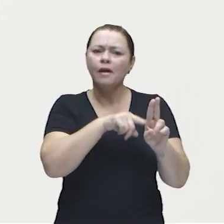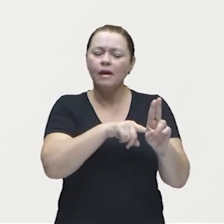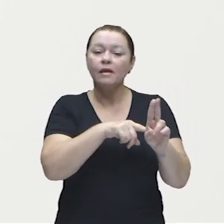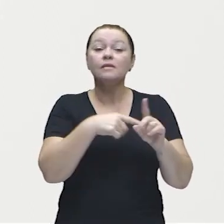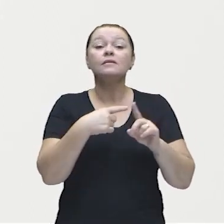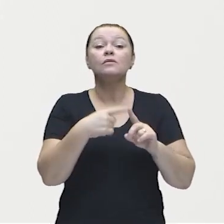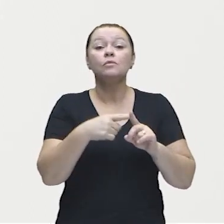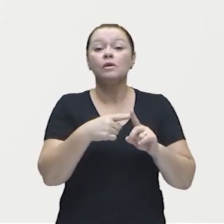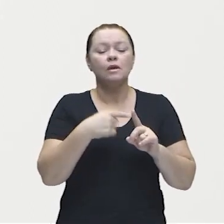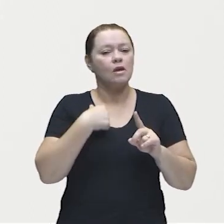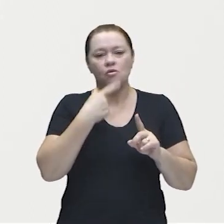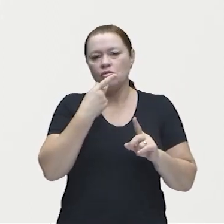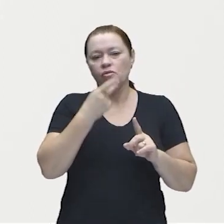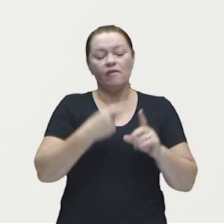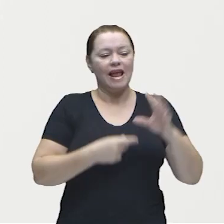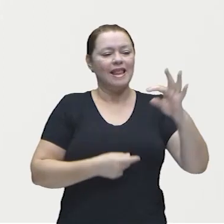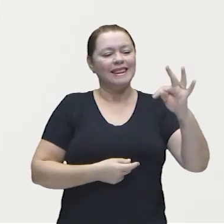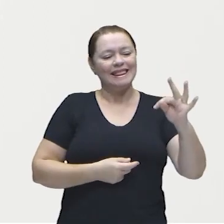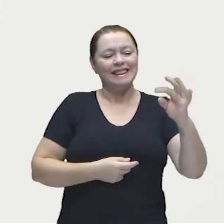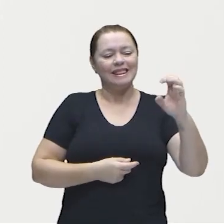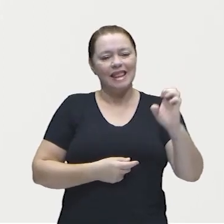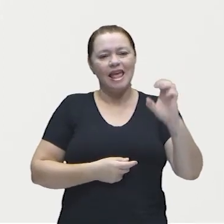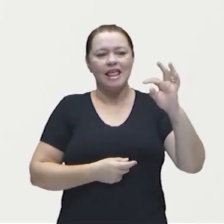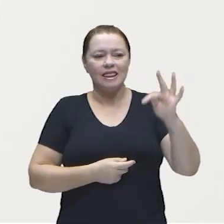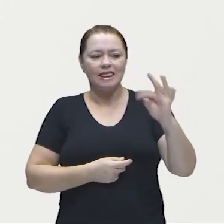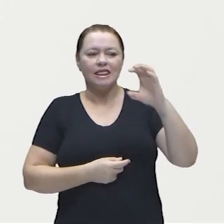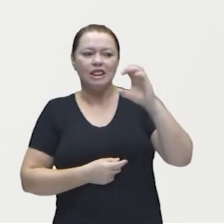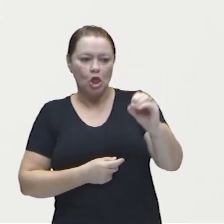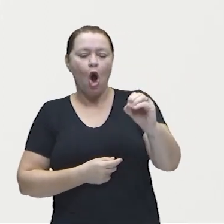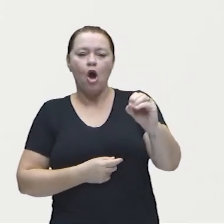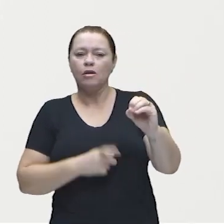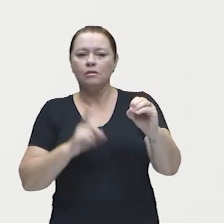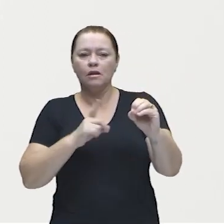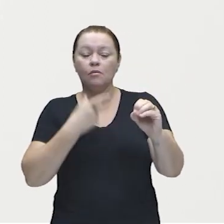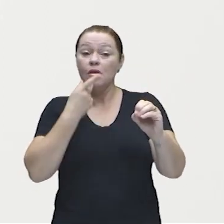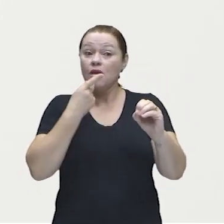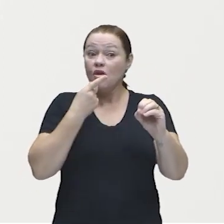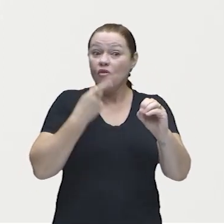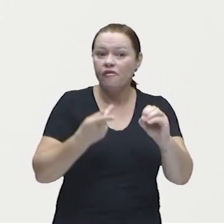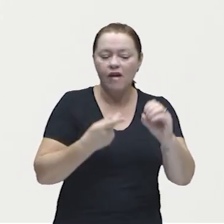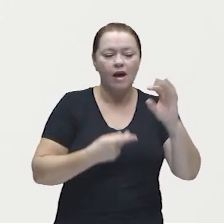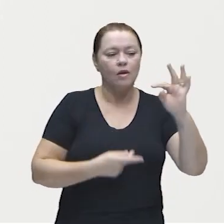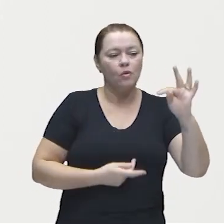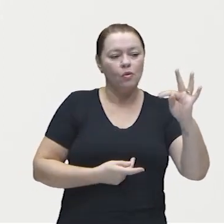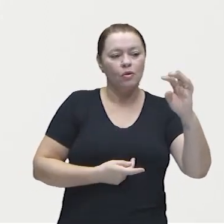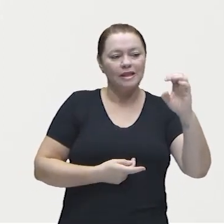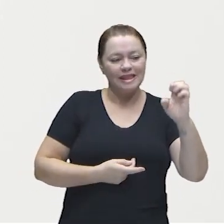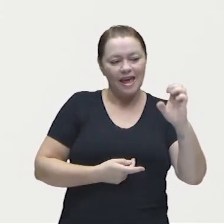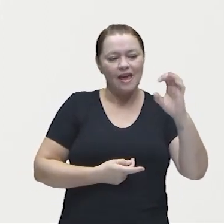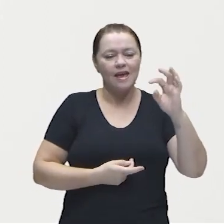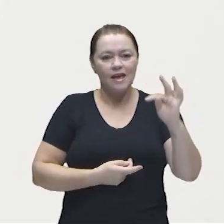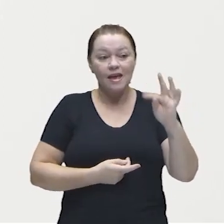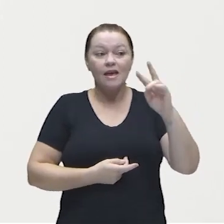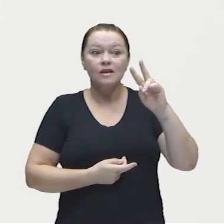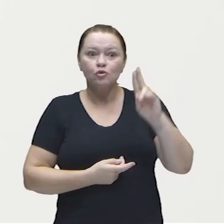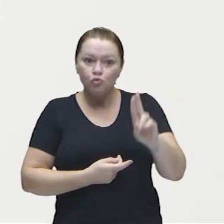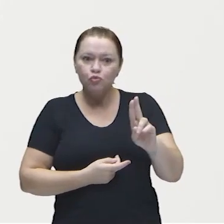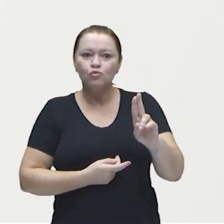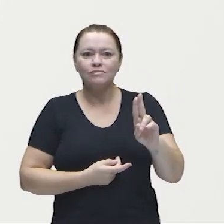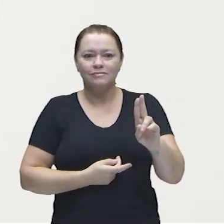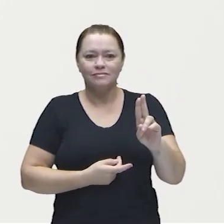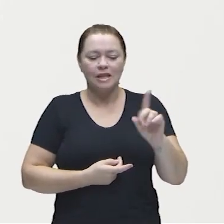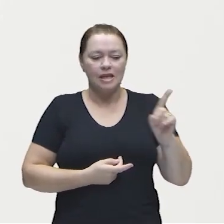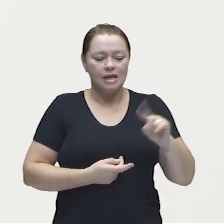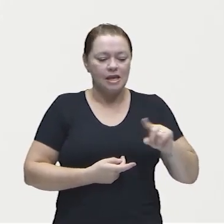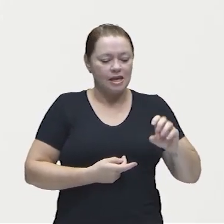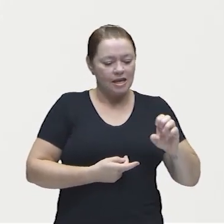falo teto, 0, penico, esmero. Fica teto, 0, não é isso?